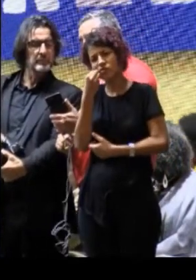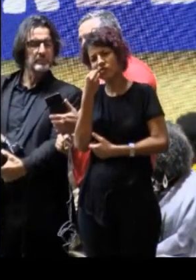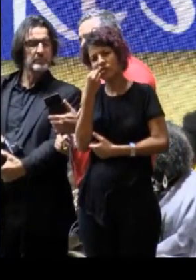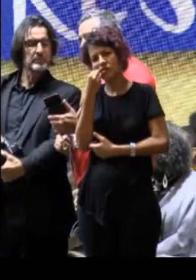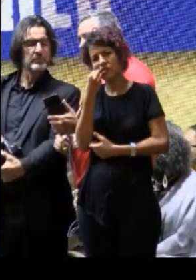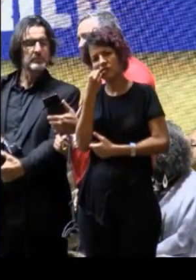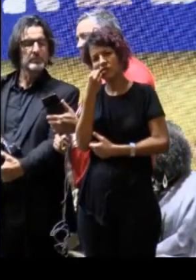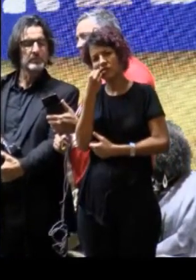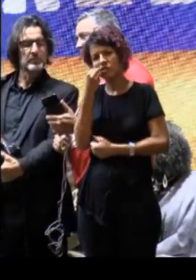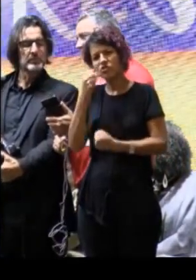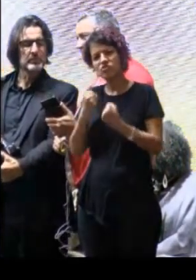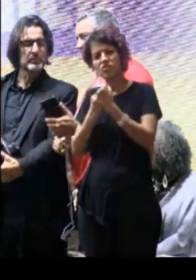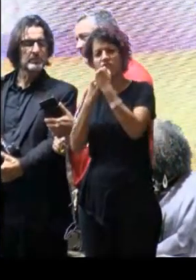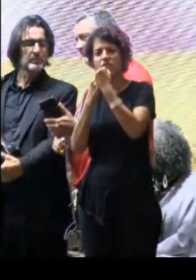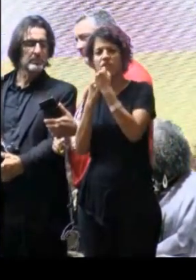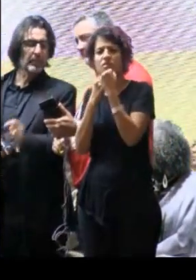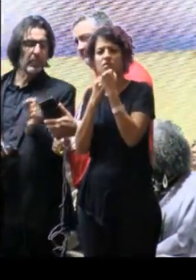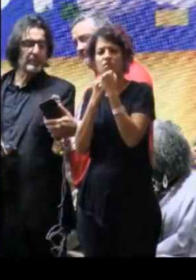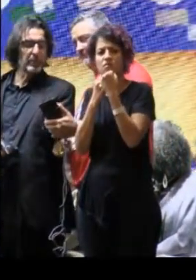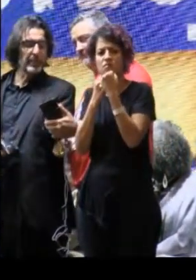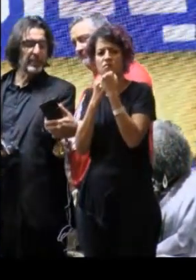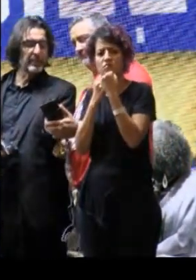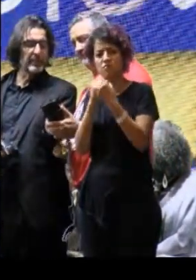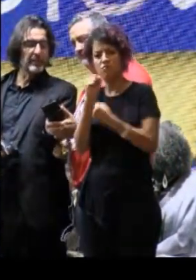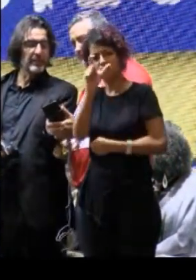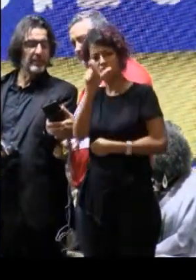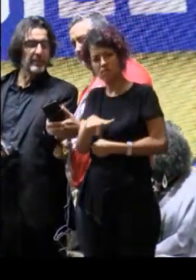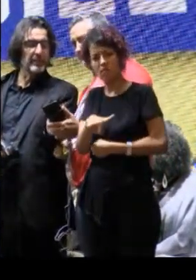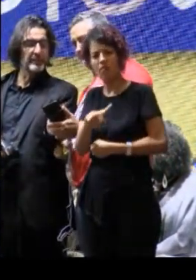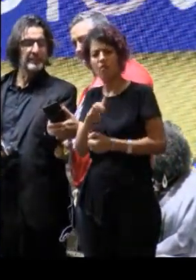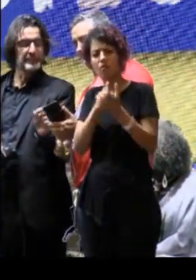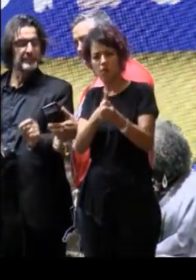defender os companheiros da Venezuela.